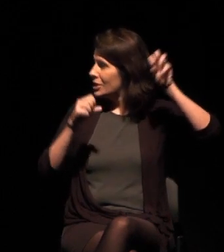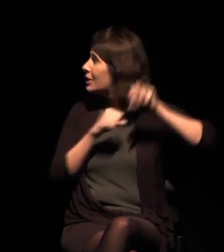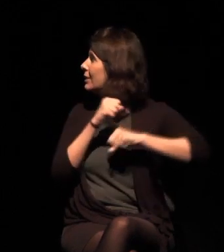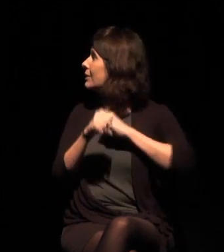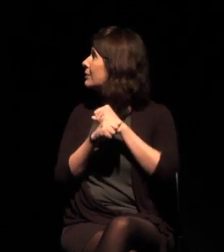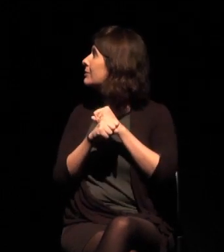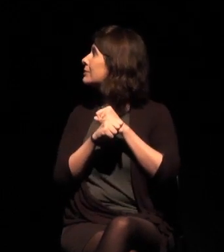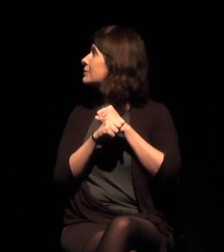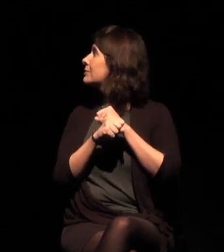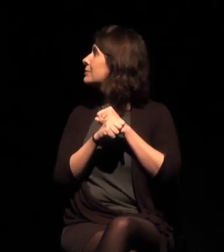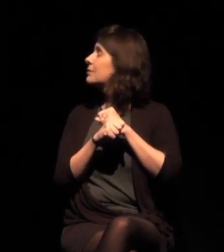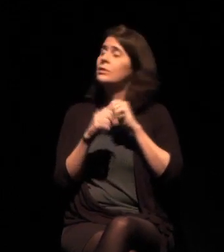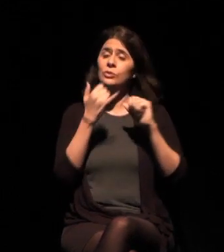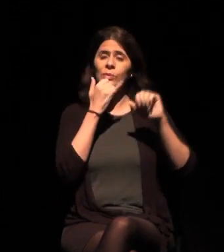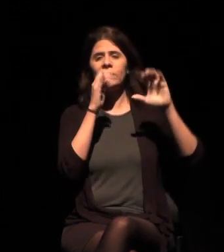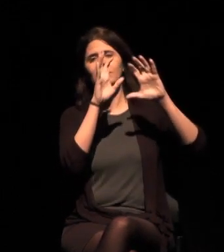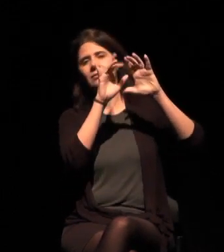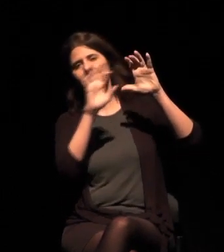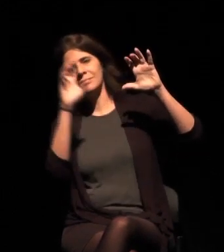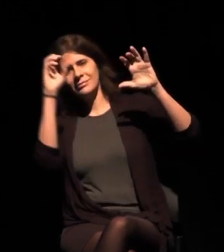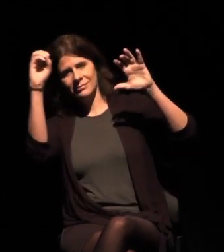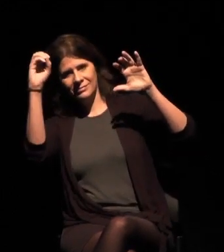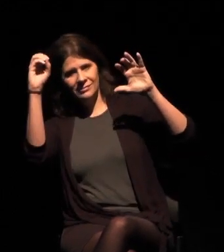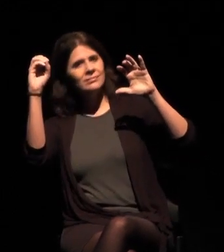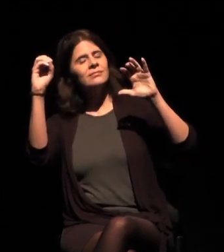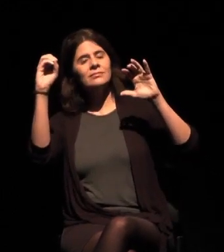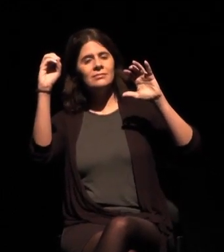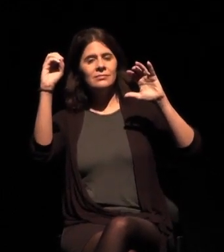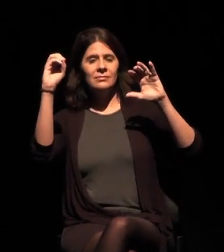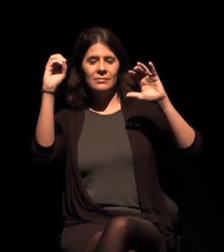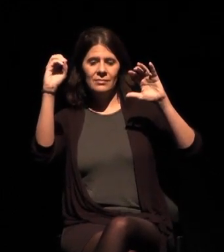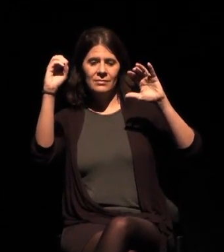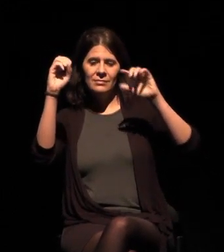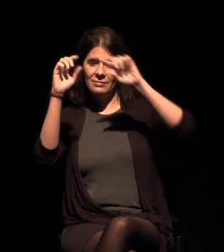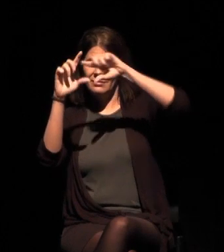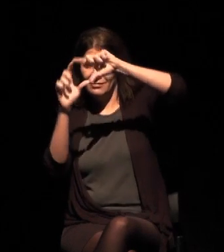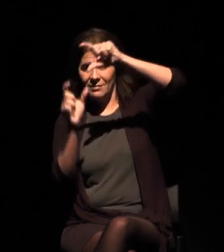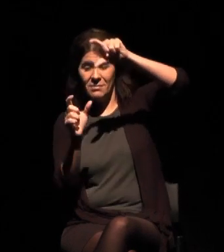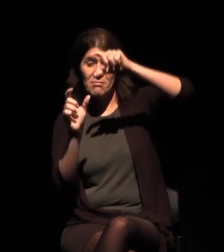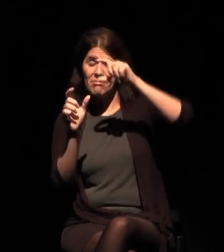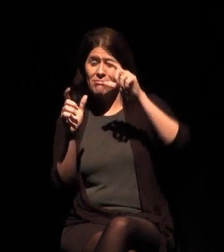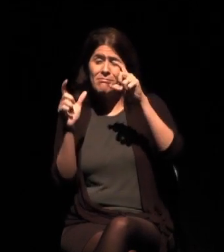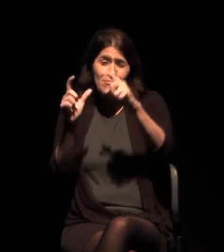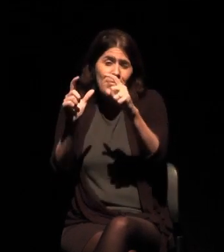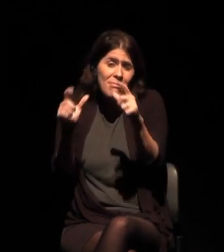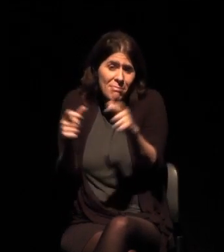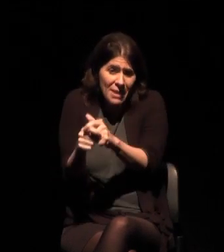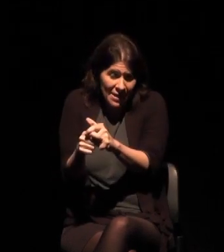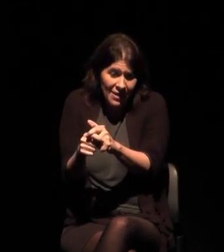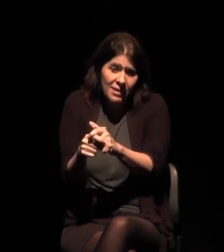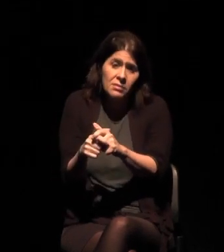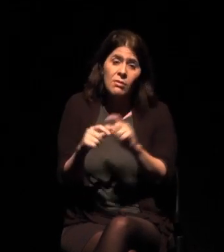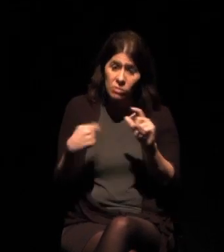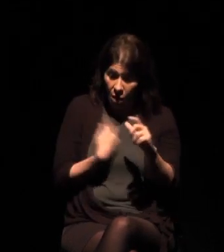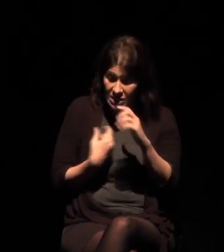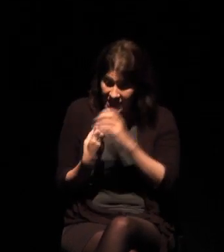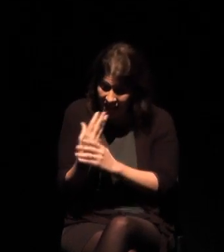só parque de ciência e tecnologia e incubadoras excluídas por nomeadamente criamos